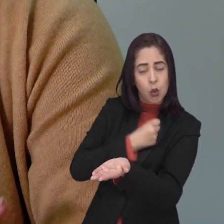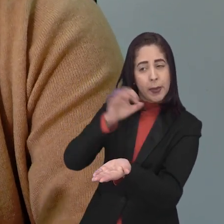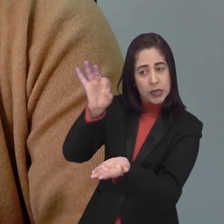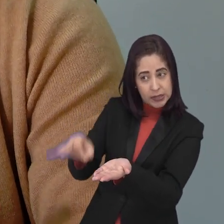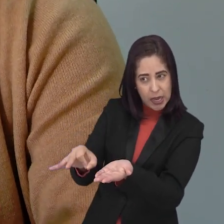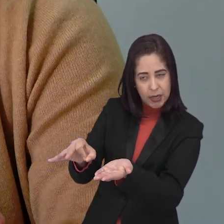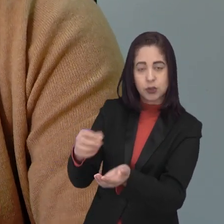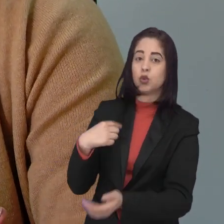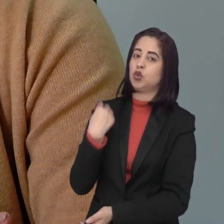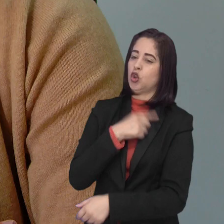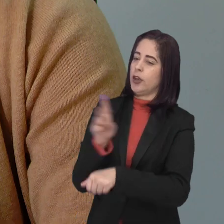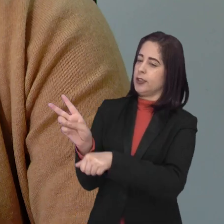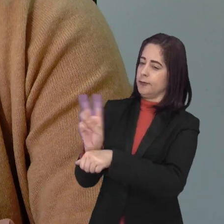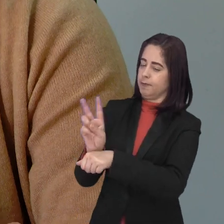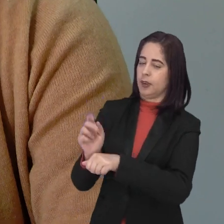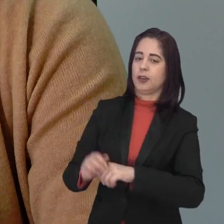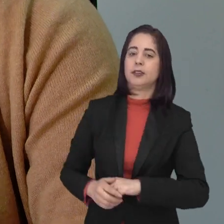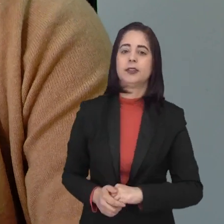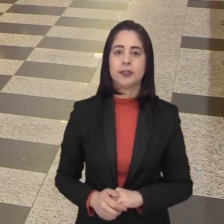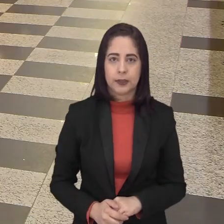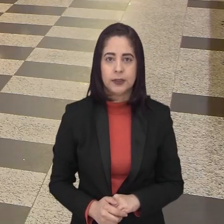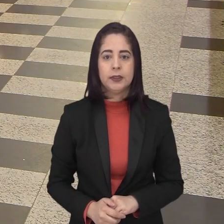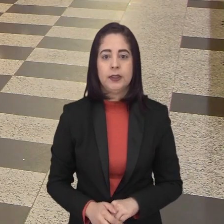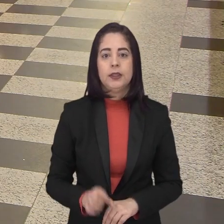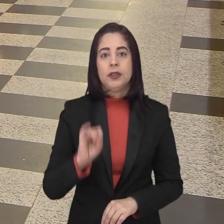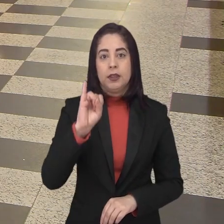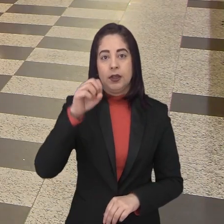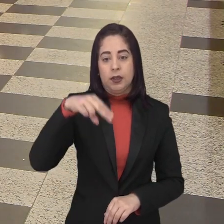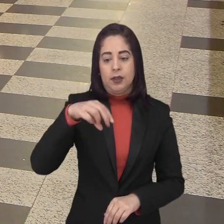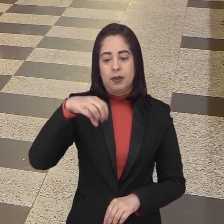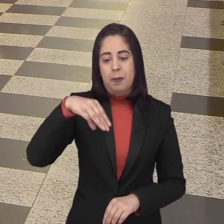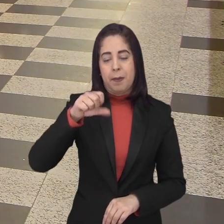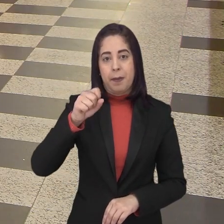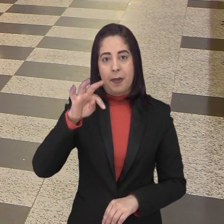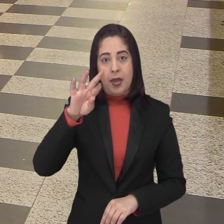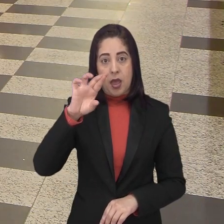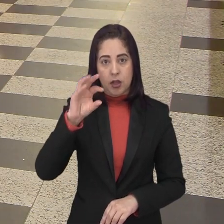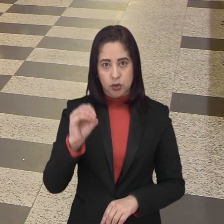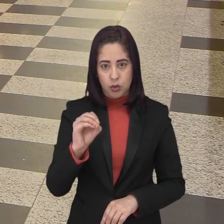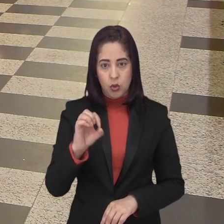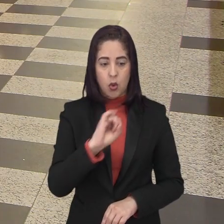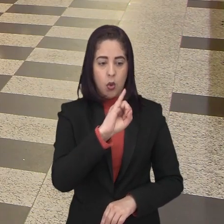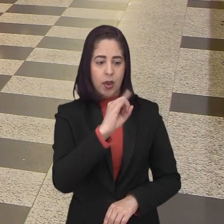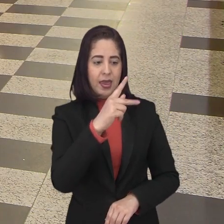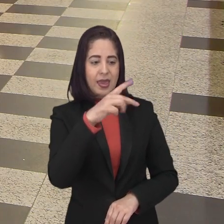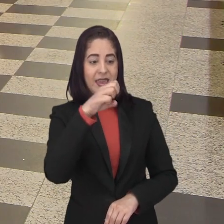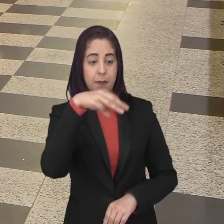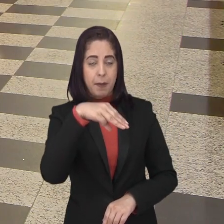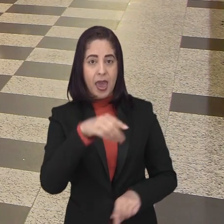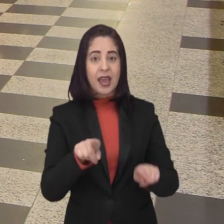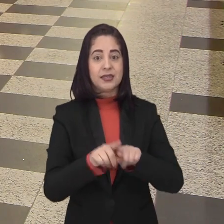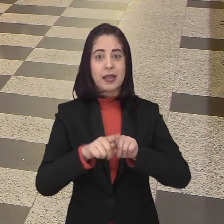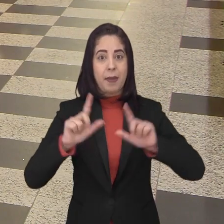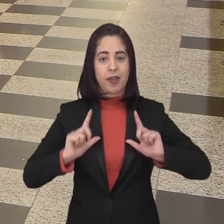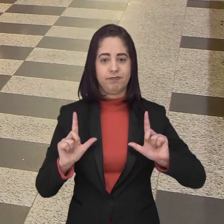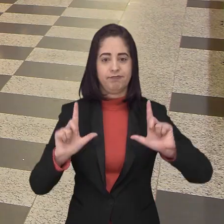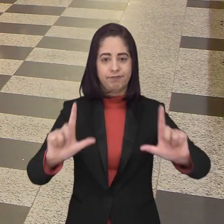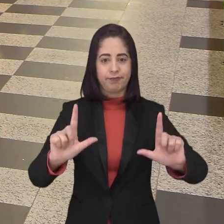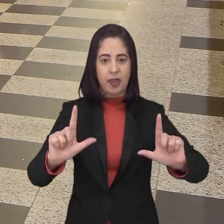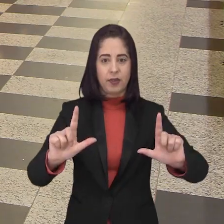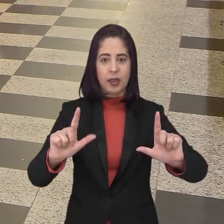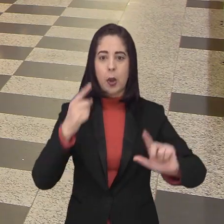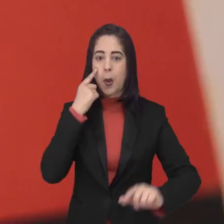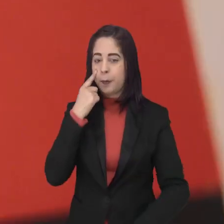feita e de uma maneira idônea. Ao lado do Inmetro, o IPEM também atua na certificação dos produtos